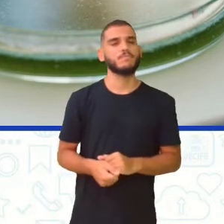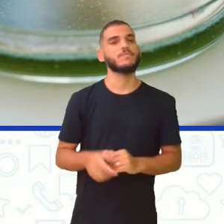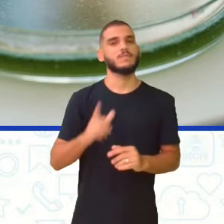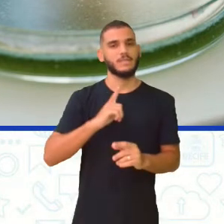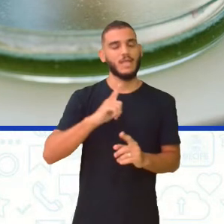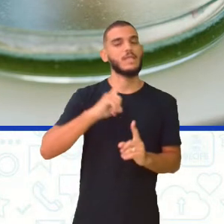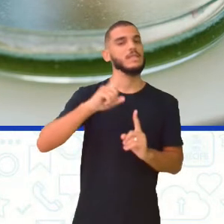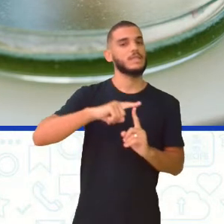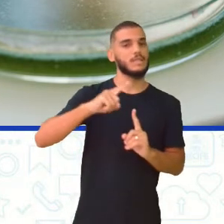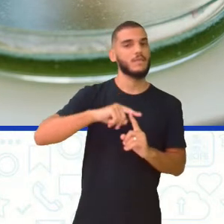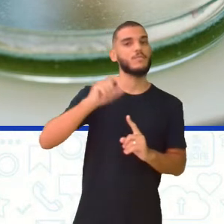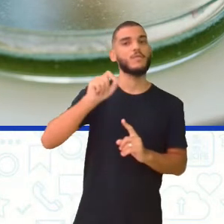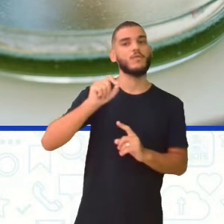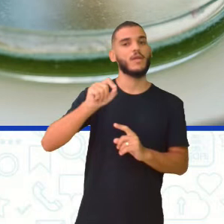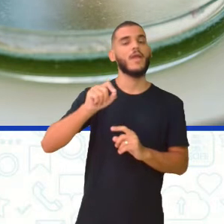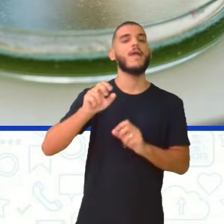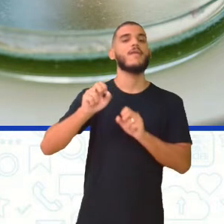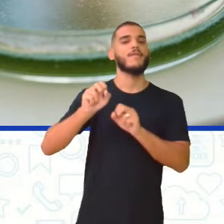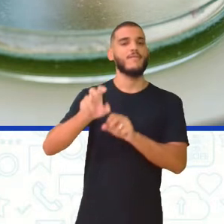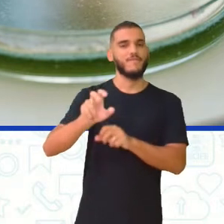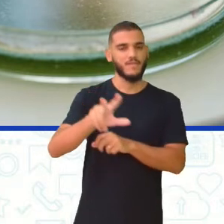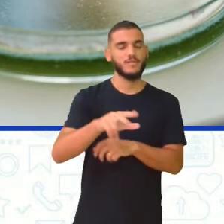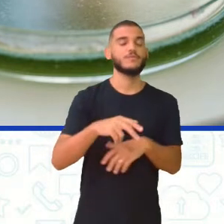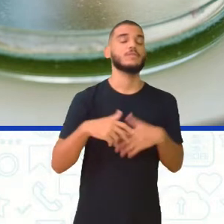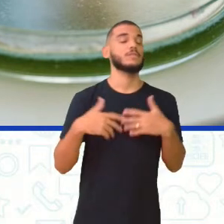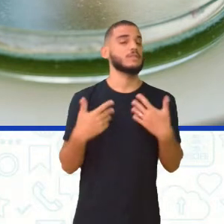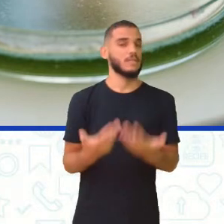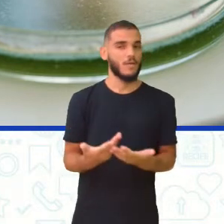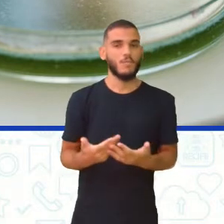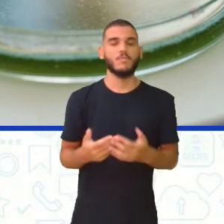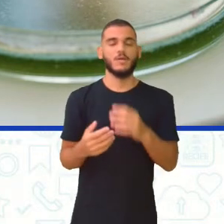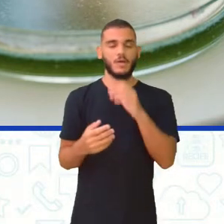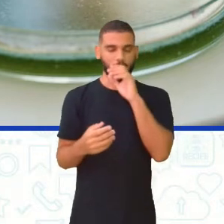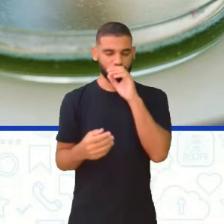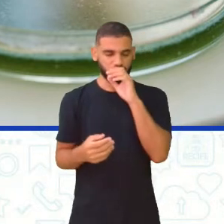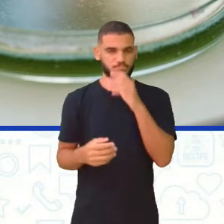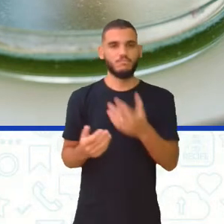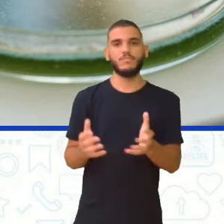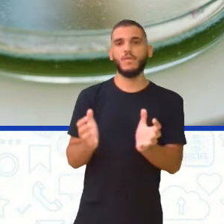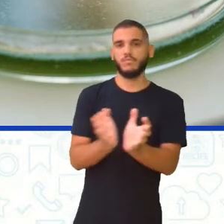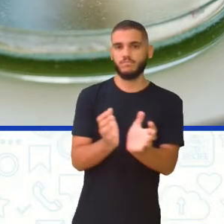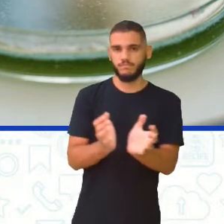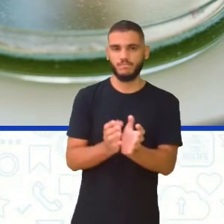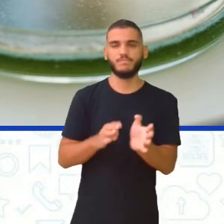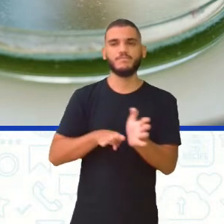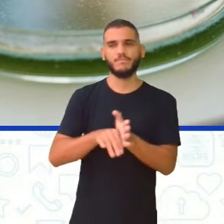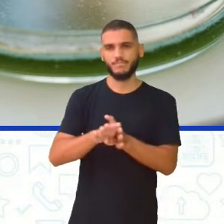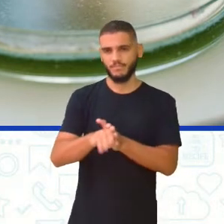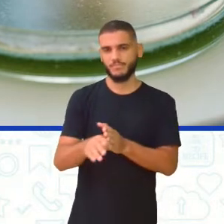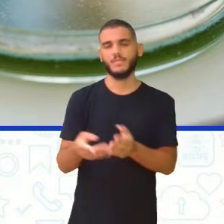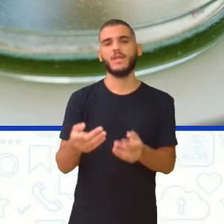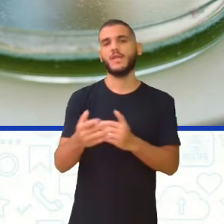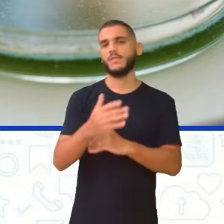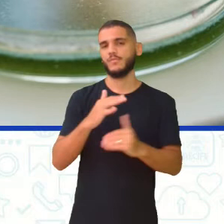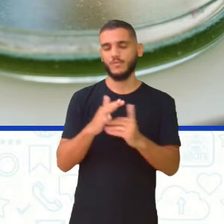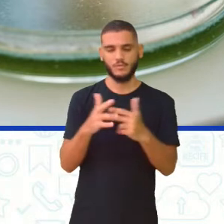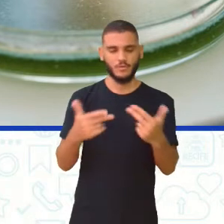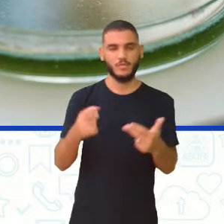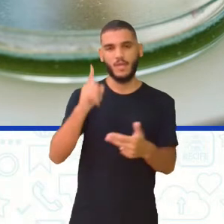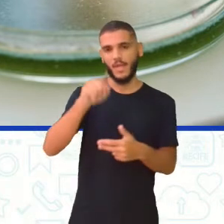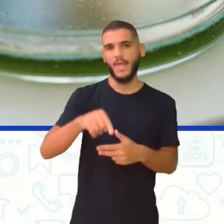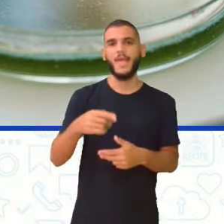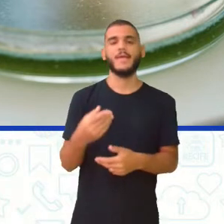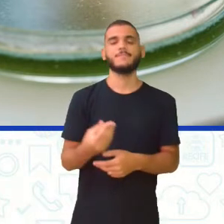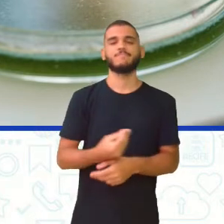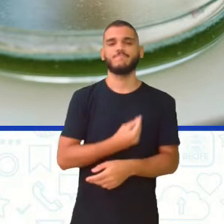tipos de vírus. Então, esse conjunto de bactérias, fungos, algas e até mesmo vírus são esses micro-organismos que